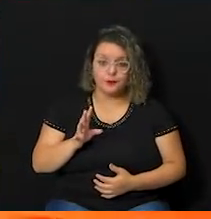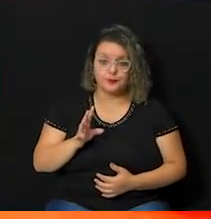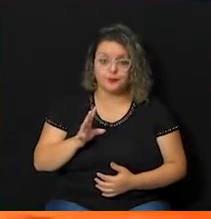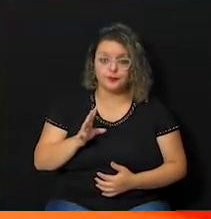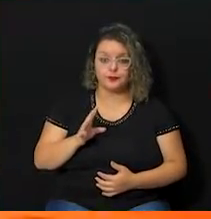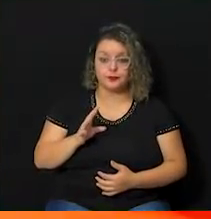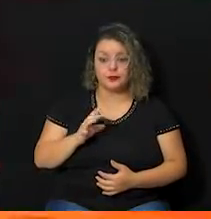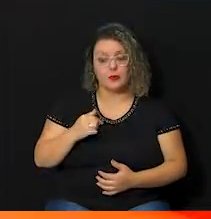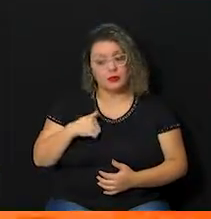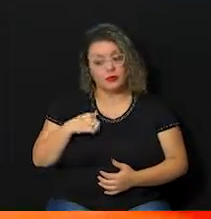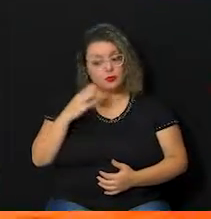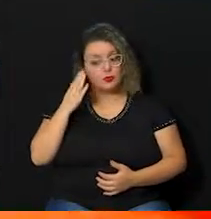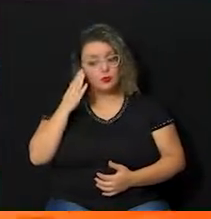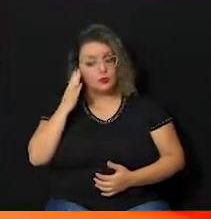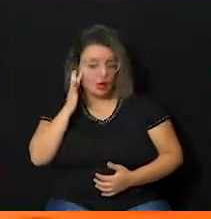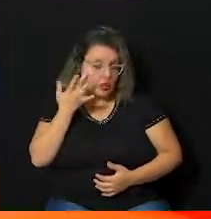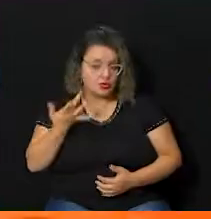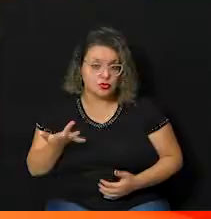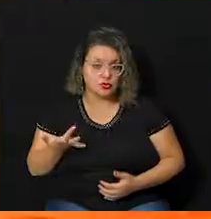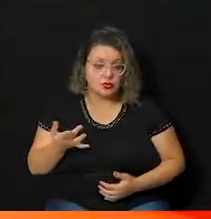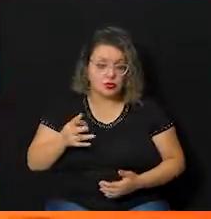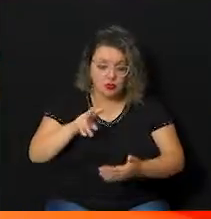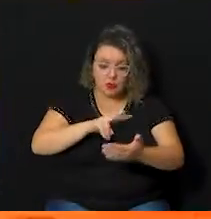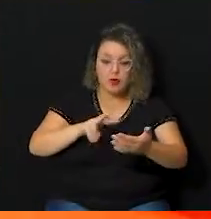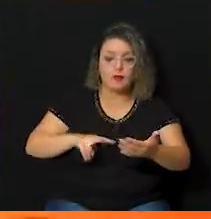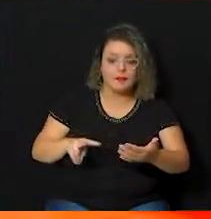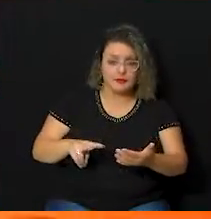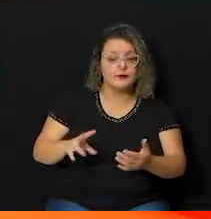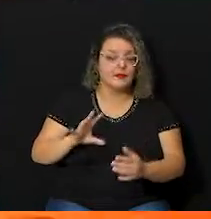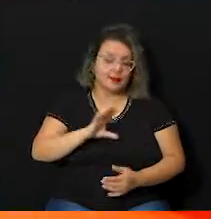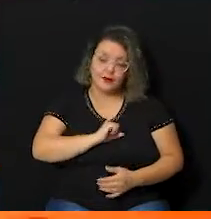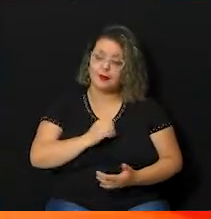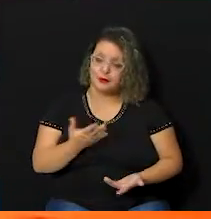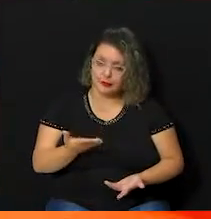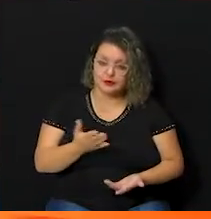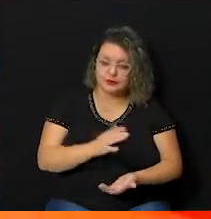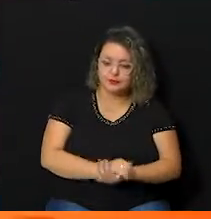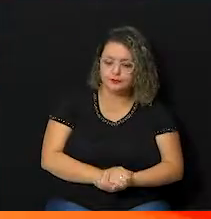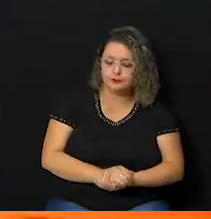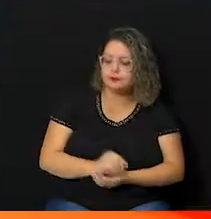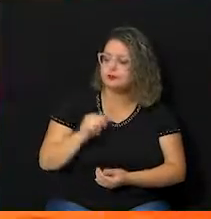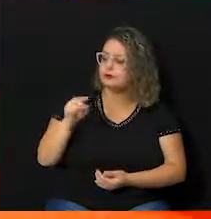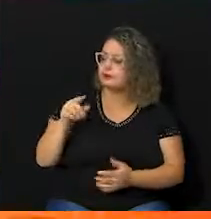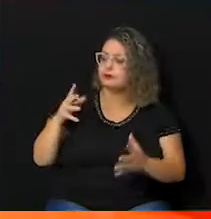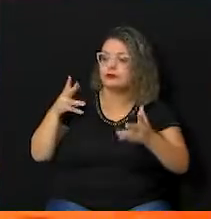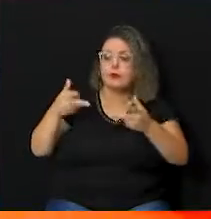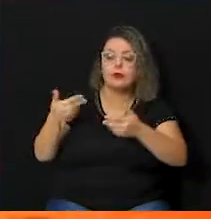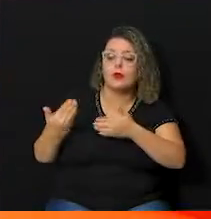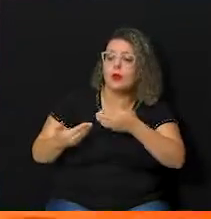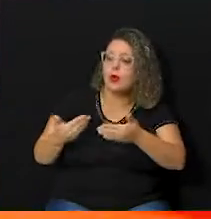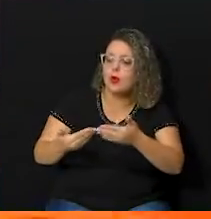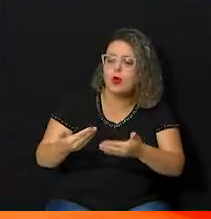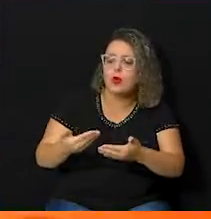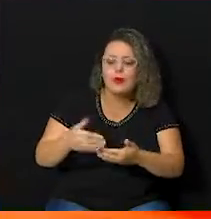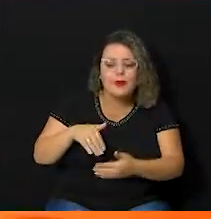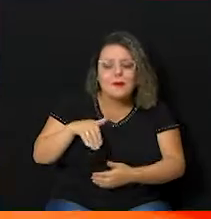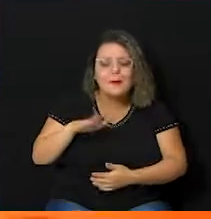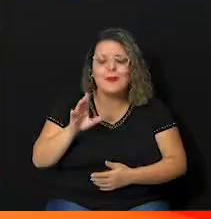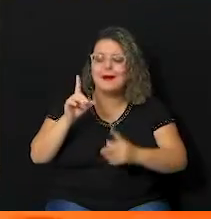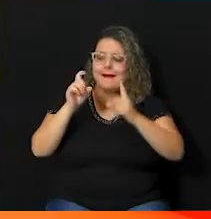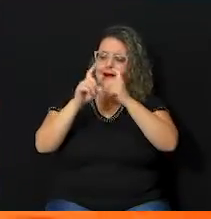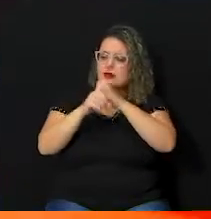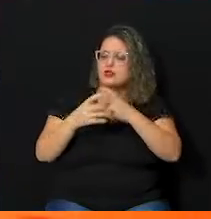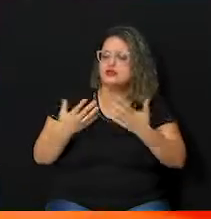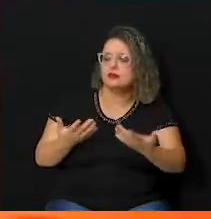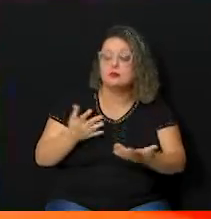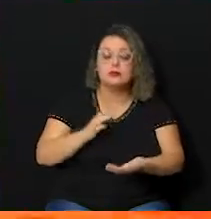que quem for ler a nova edição vai ter essa mesma experiência. E para você, em todo esse processo, o que foi mais